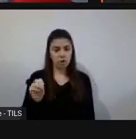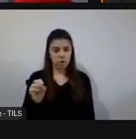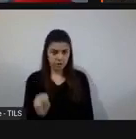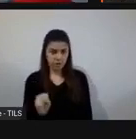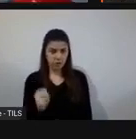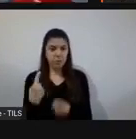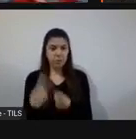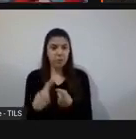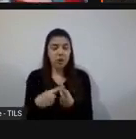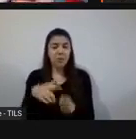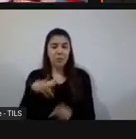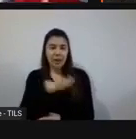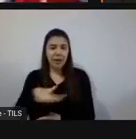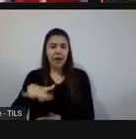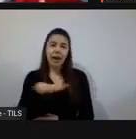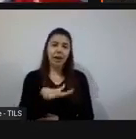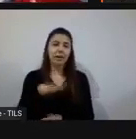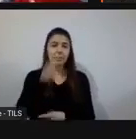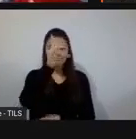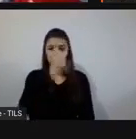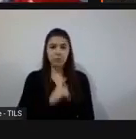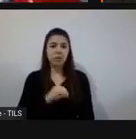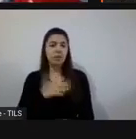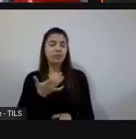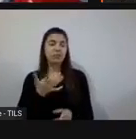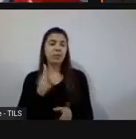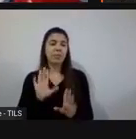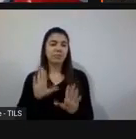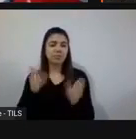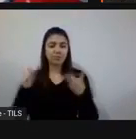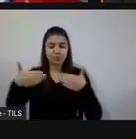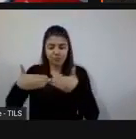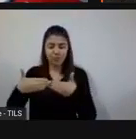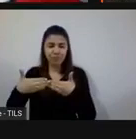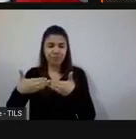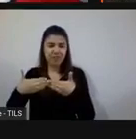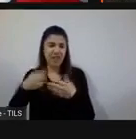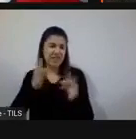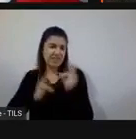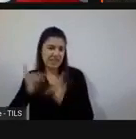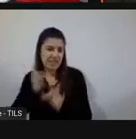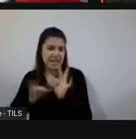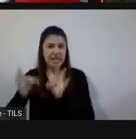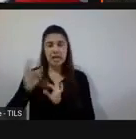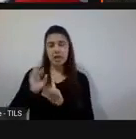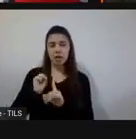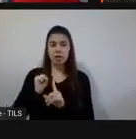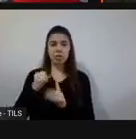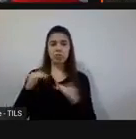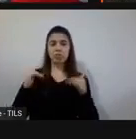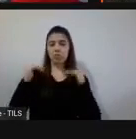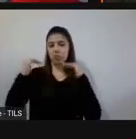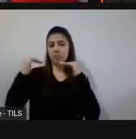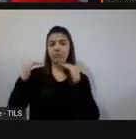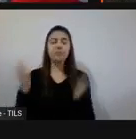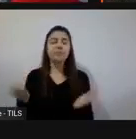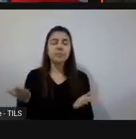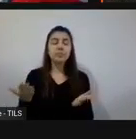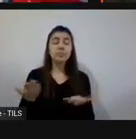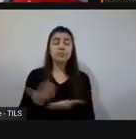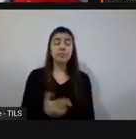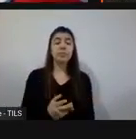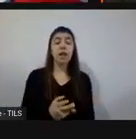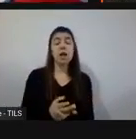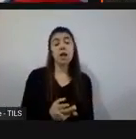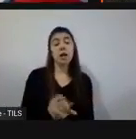e é o direito trazendo esse debate. Então, é realmente uma iniciativa muito inovadora.